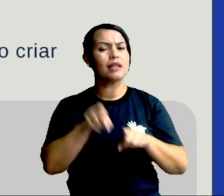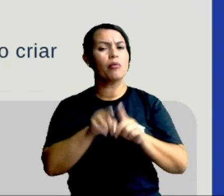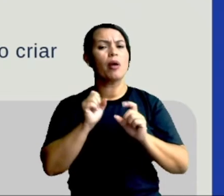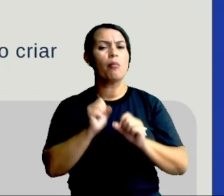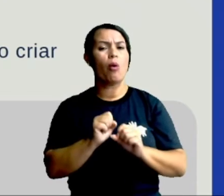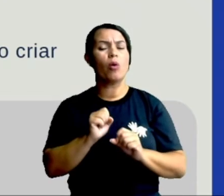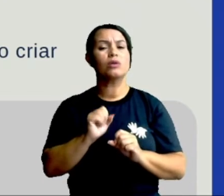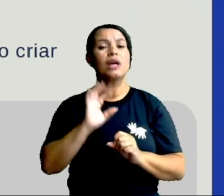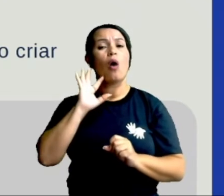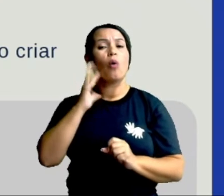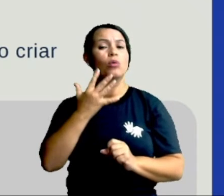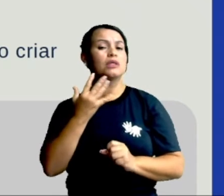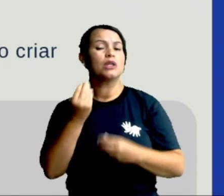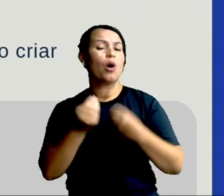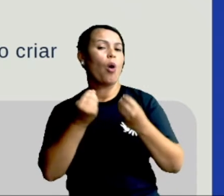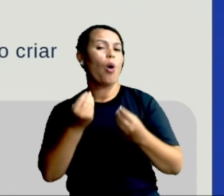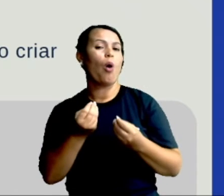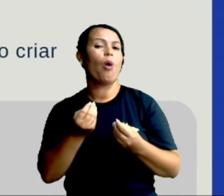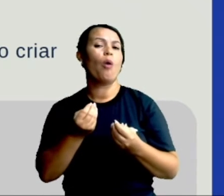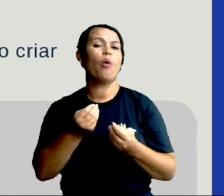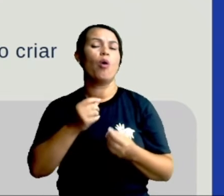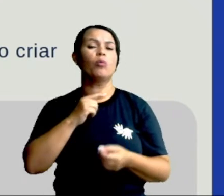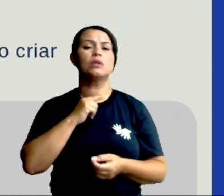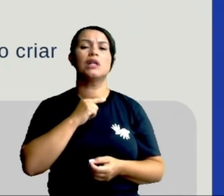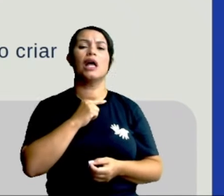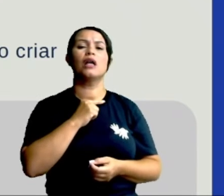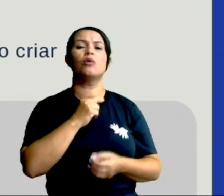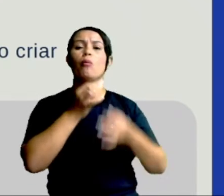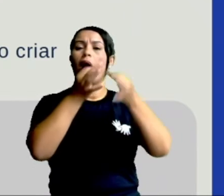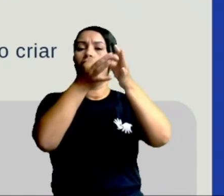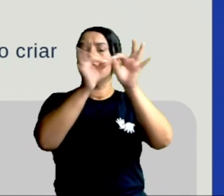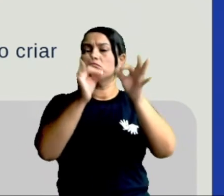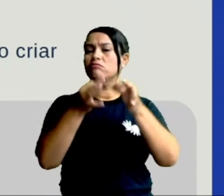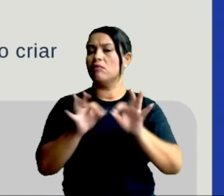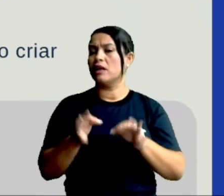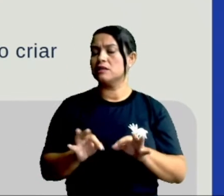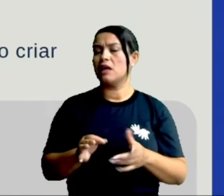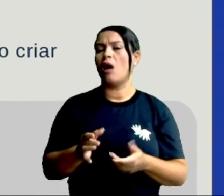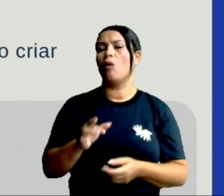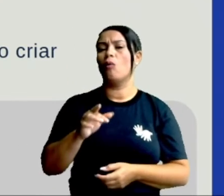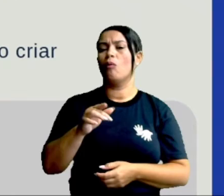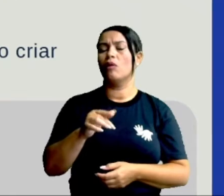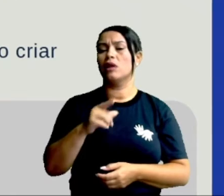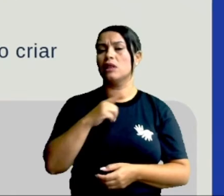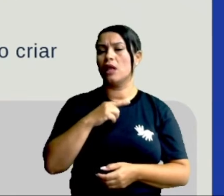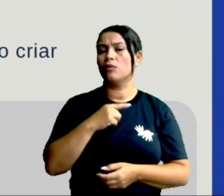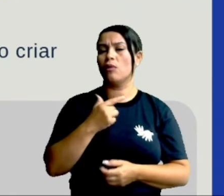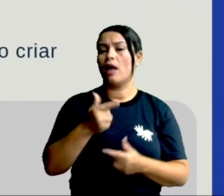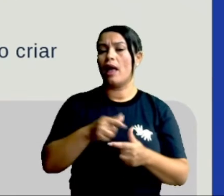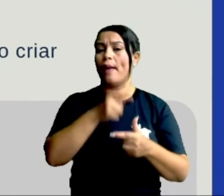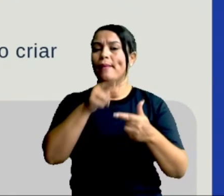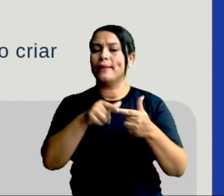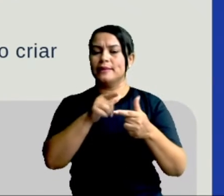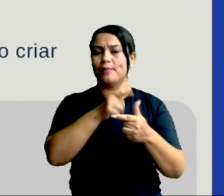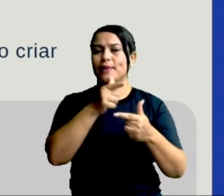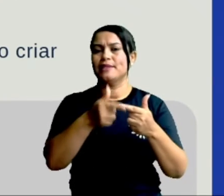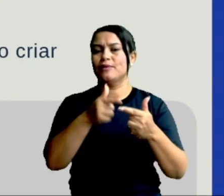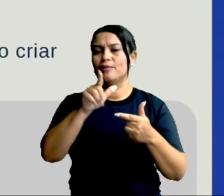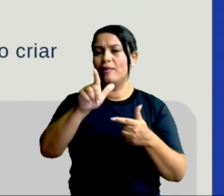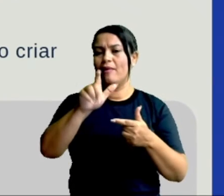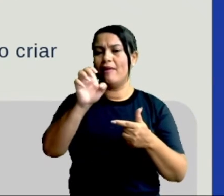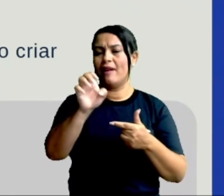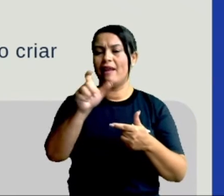por exemplo, por meio de uma repetição lexical, né? Repetição de um léxico, ou seja, lexical